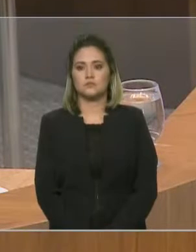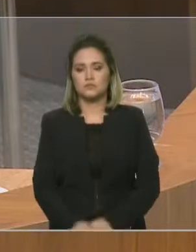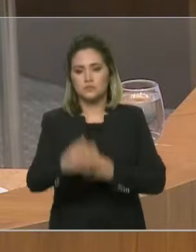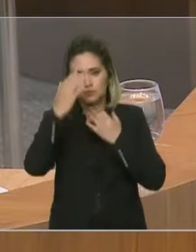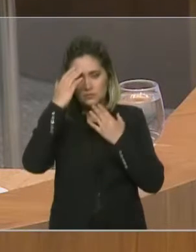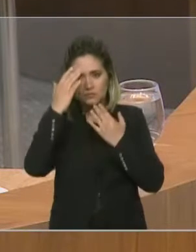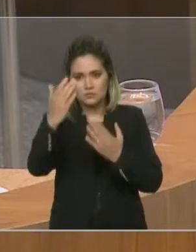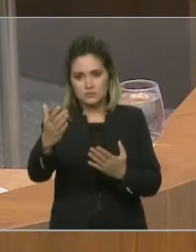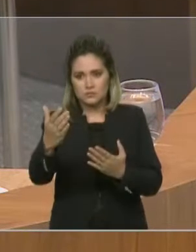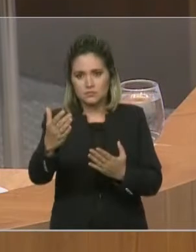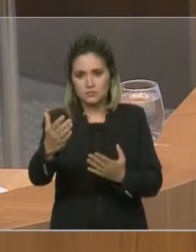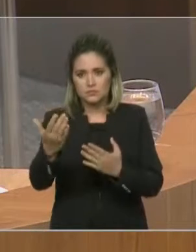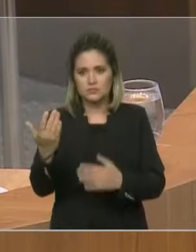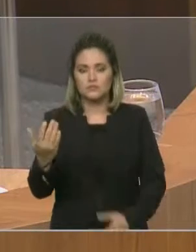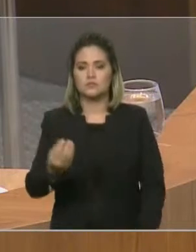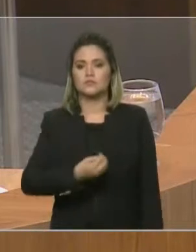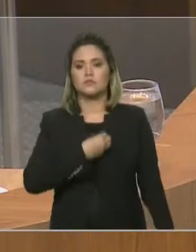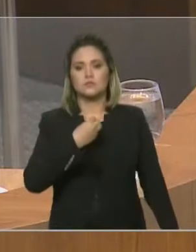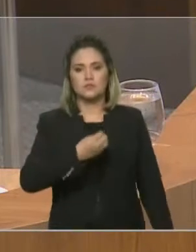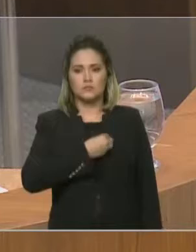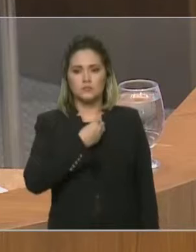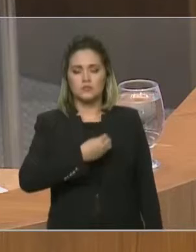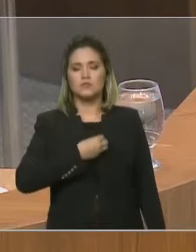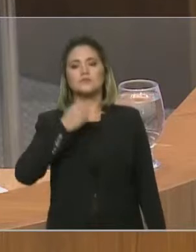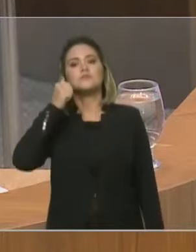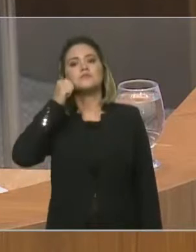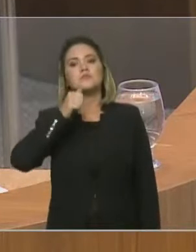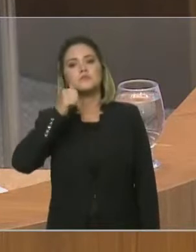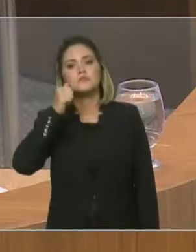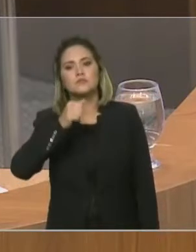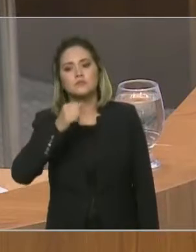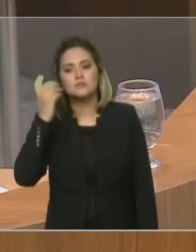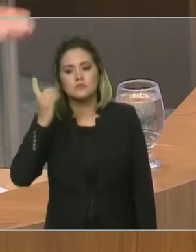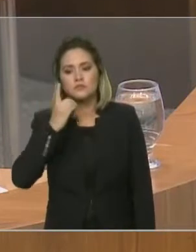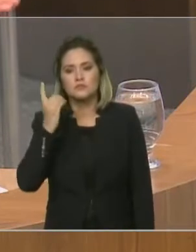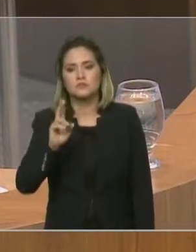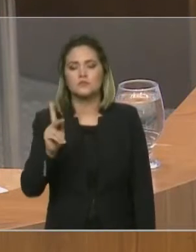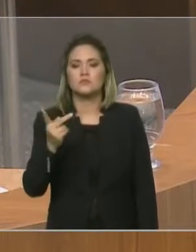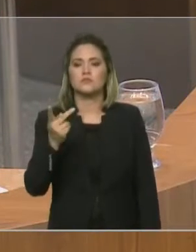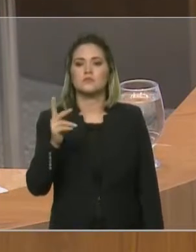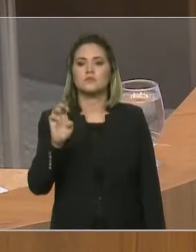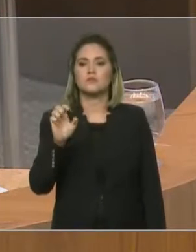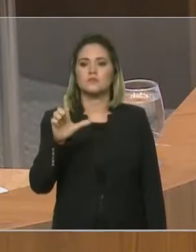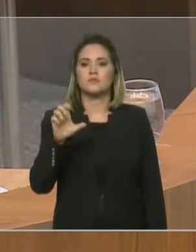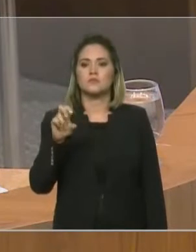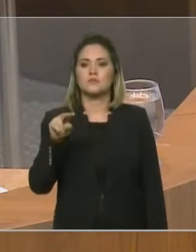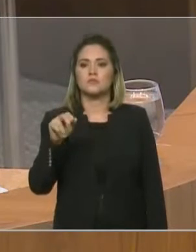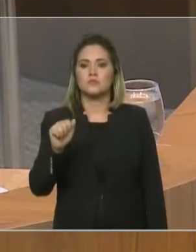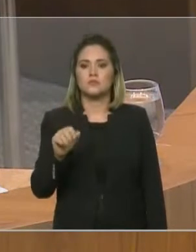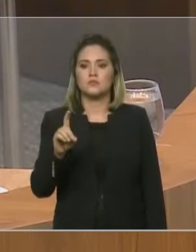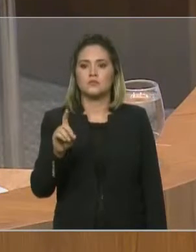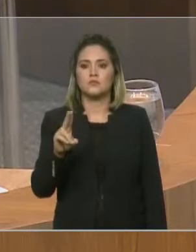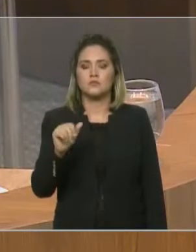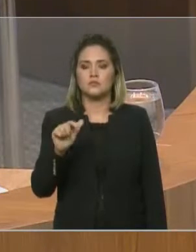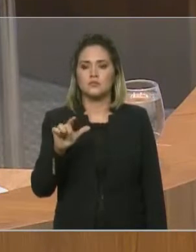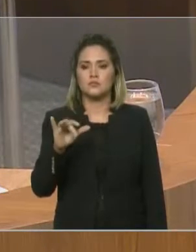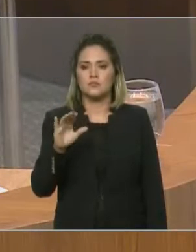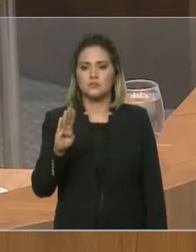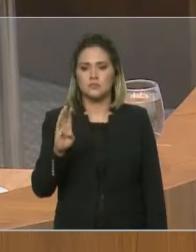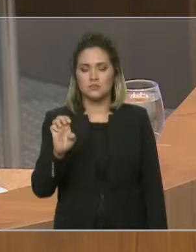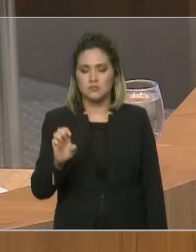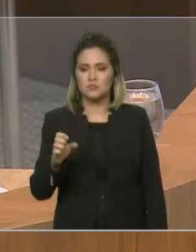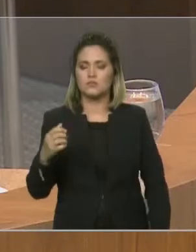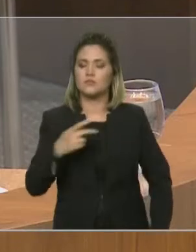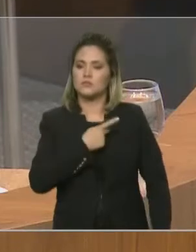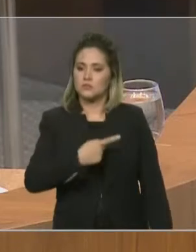da excelentíssima senhora deputada Helena do Alibe, que ora preside esta sessão, que